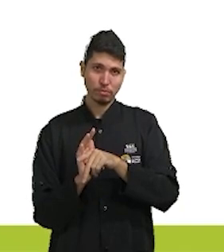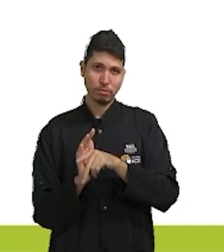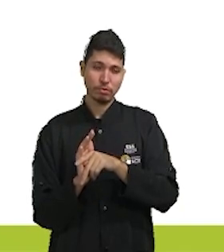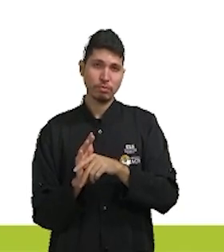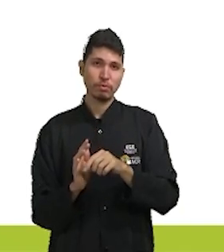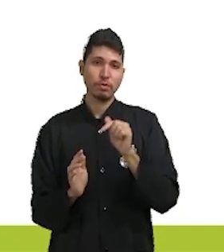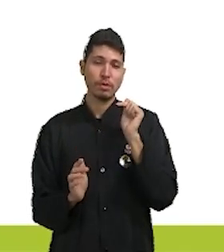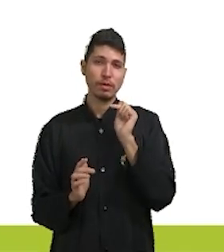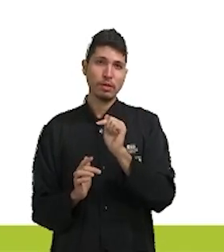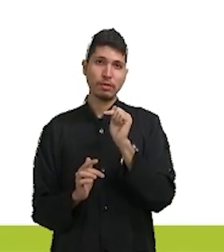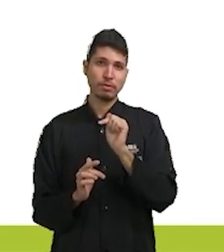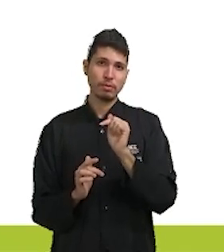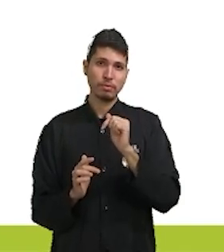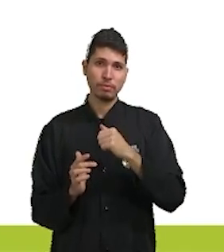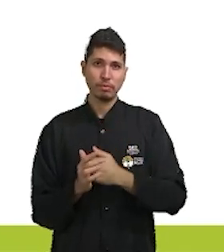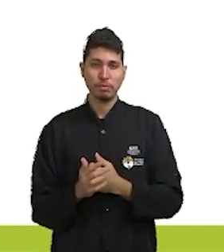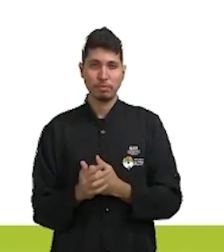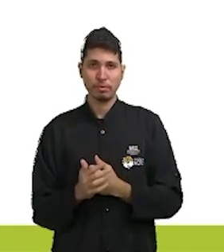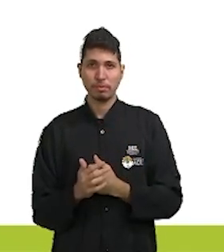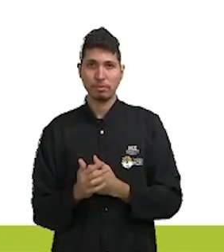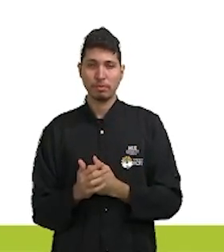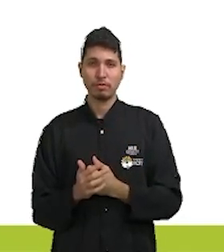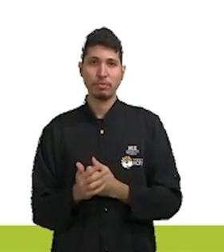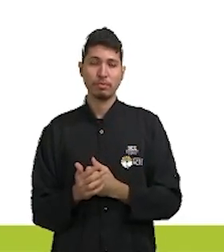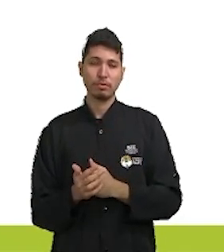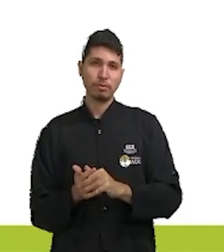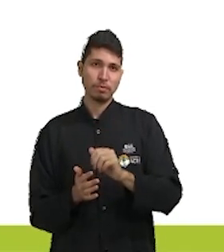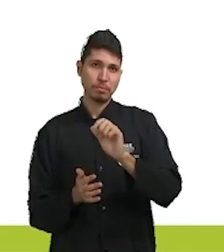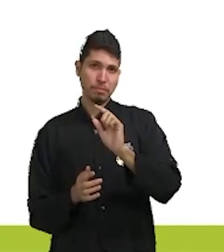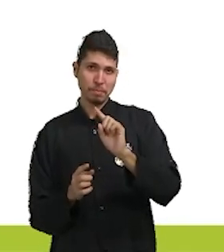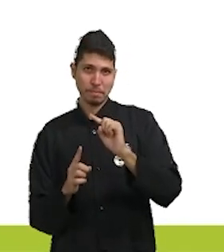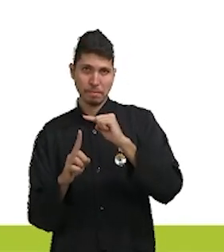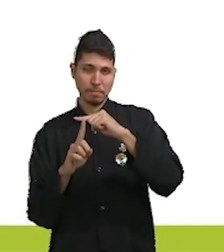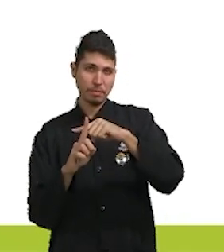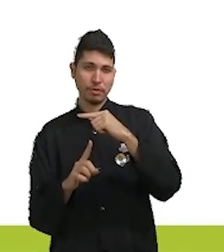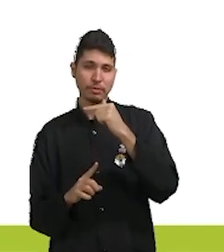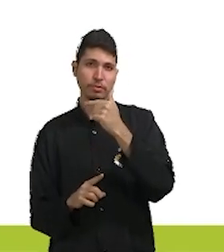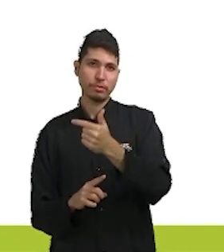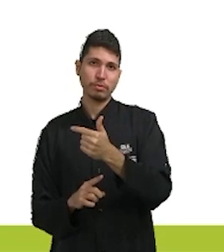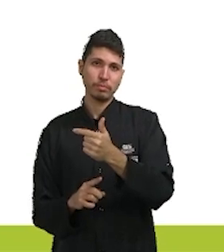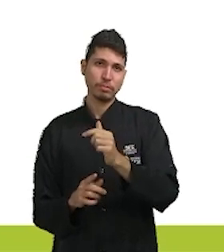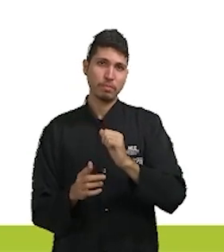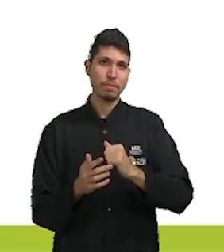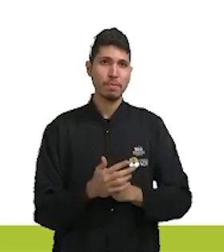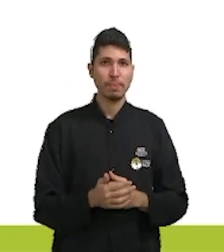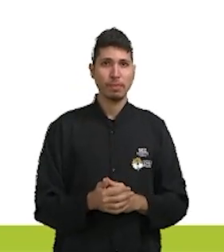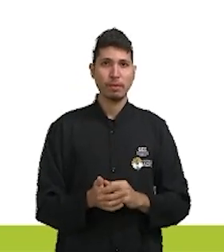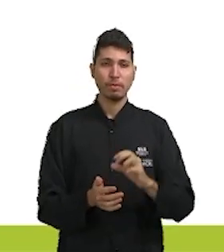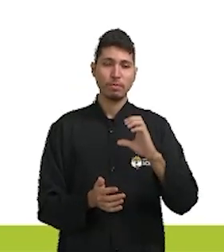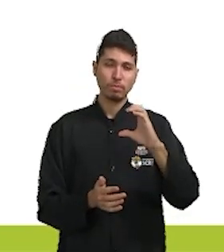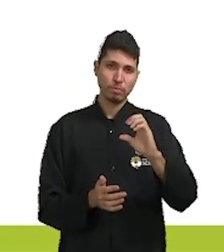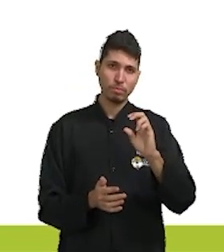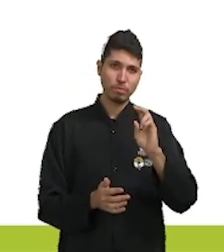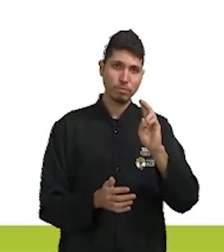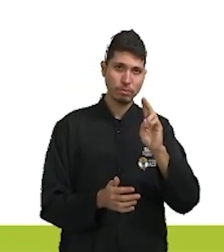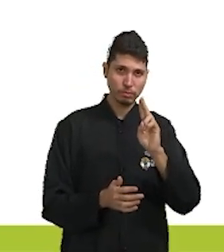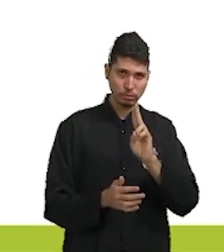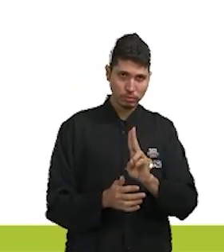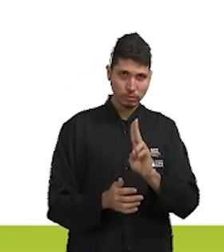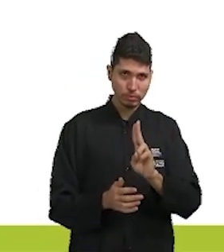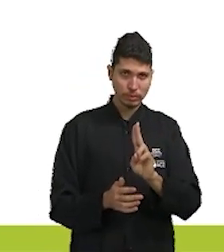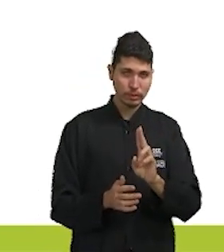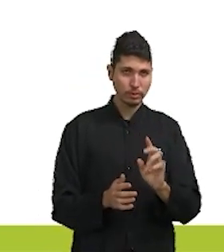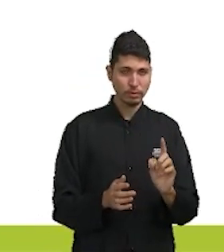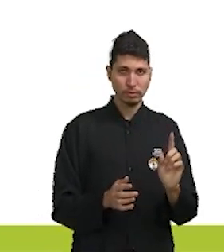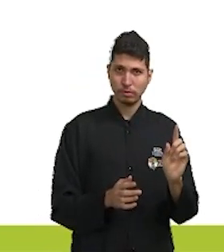íon ferro, vai receber carga igual a mais 2. Diferente do cobre, que antes ele era o íon, agora ele não é mais